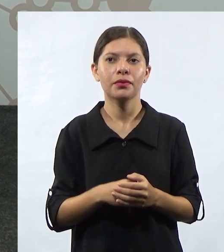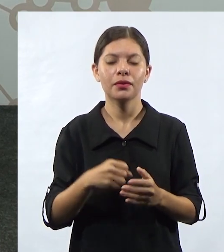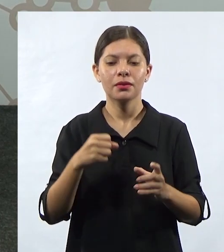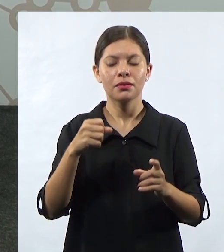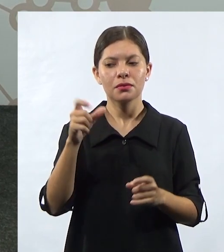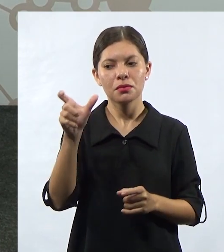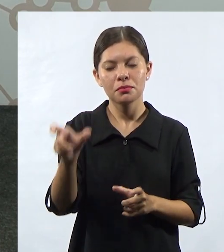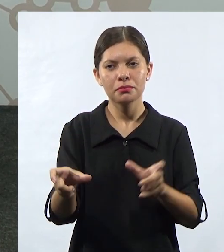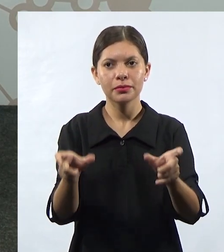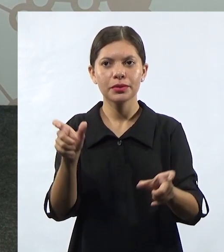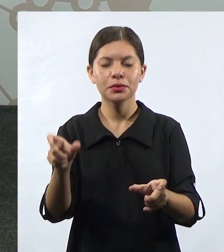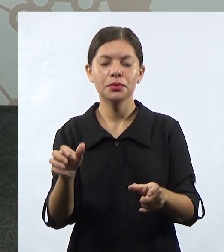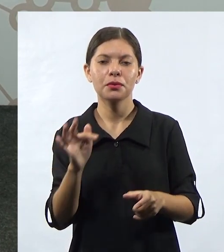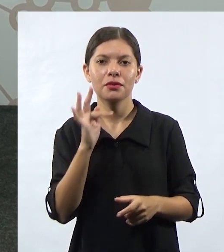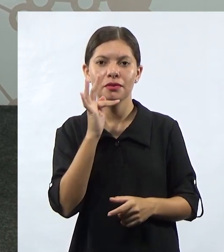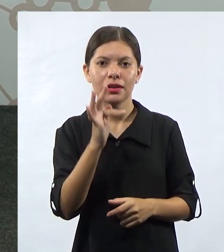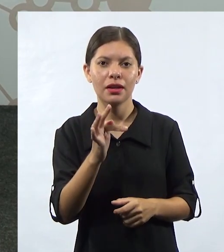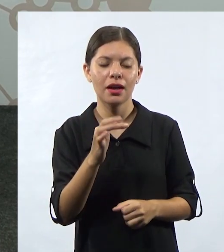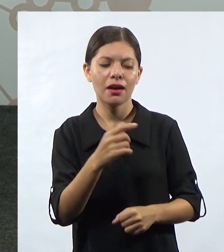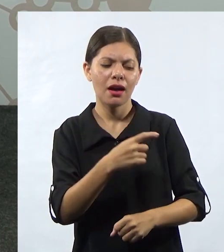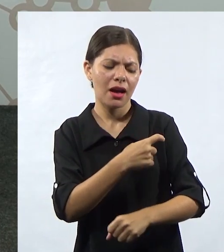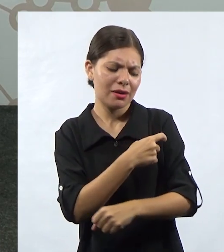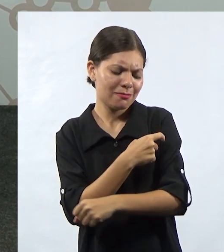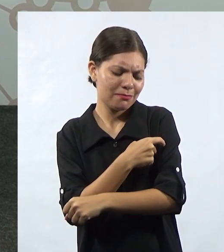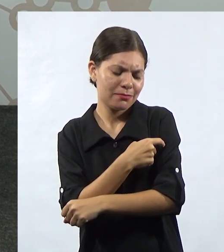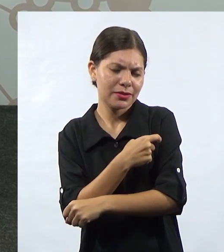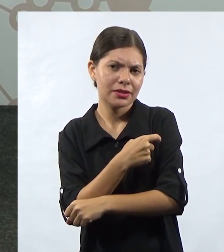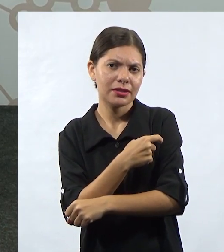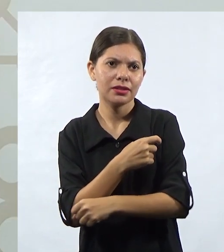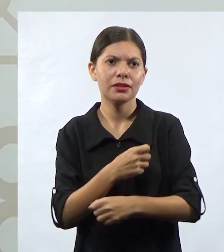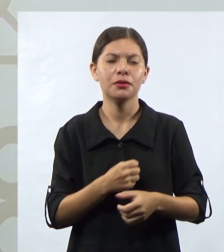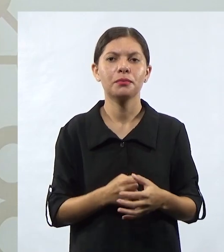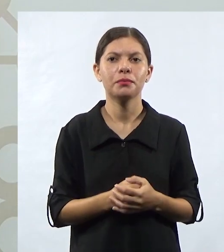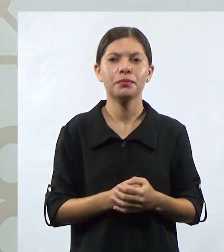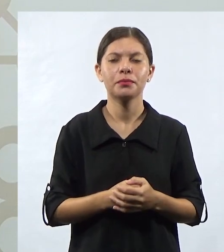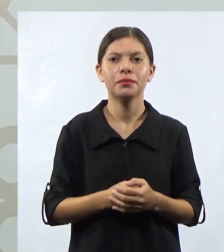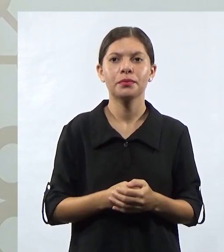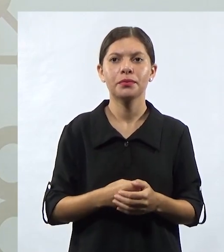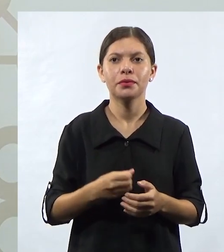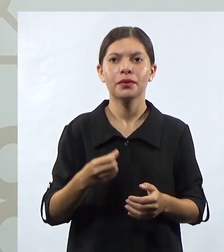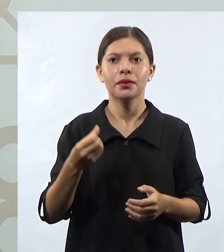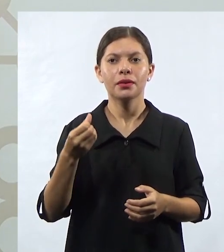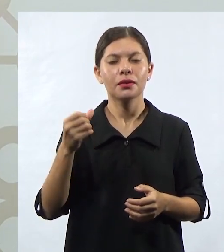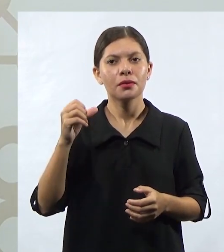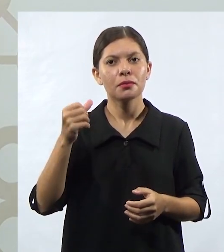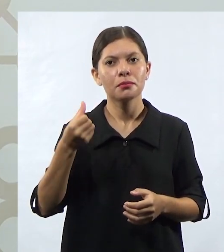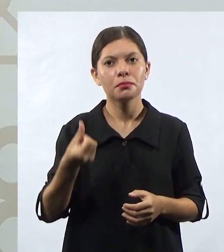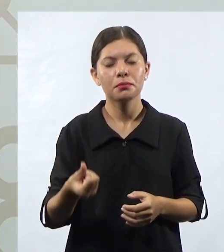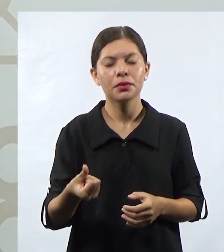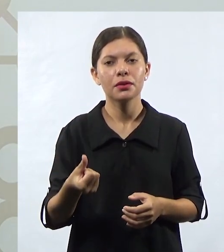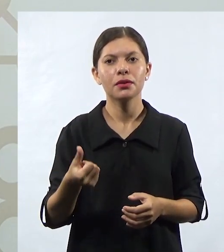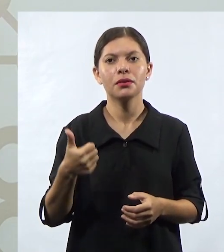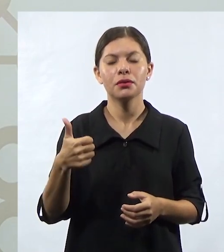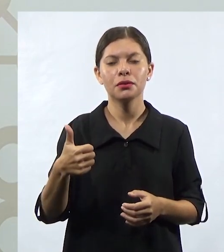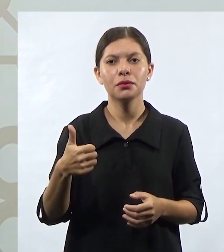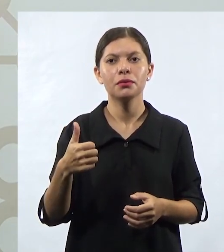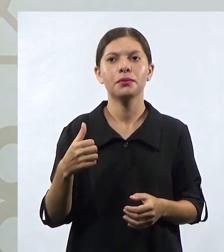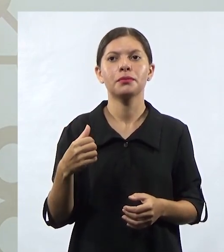de tal pessoa. Então, por exemplo, vou falar sobre vacina. Antes de 1800 existia